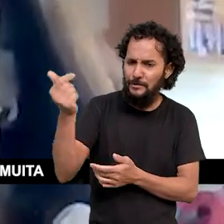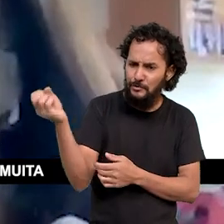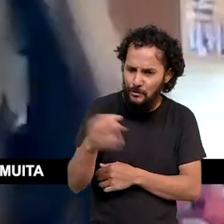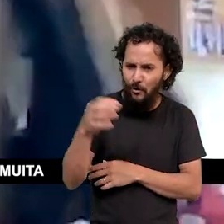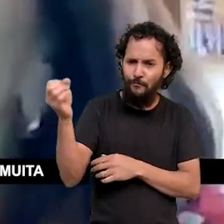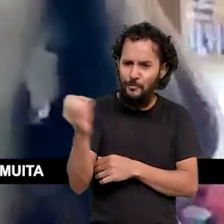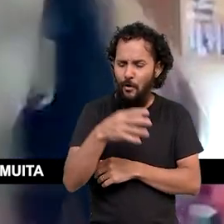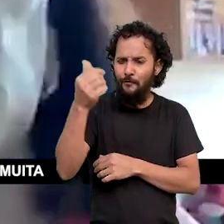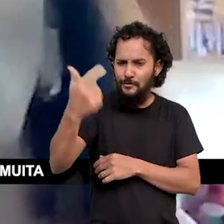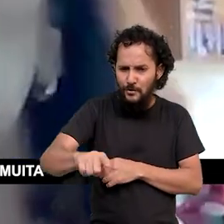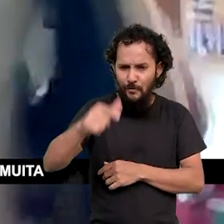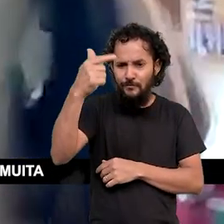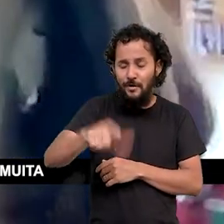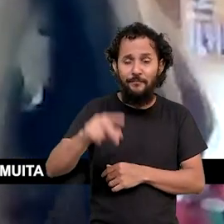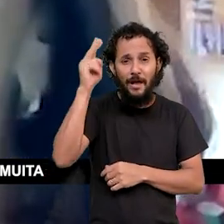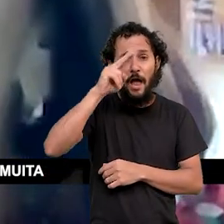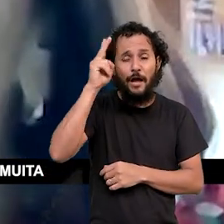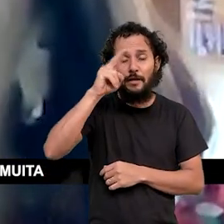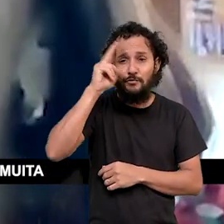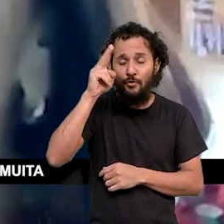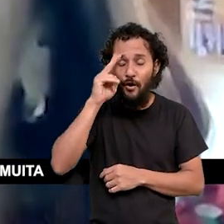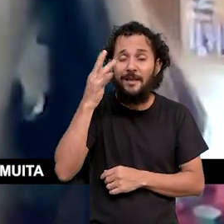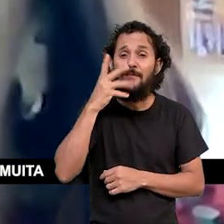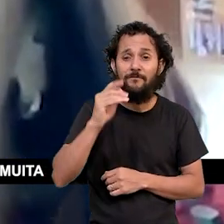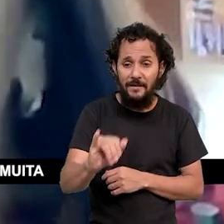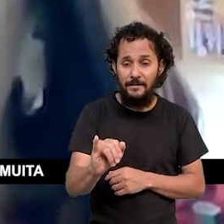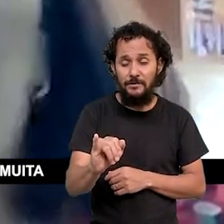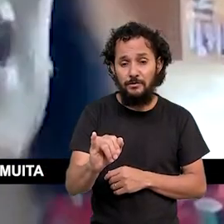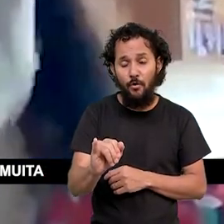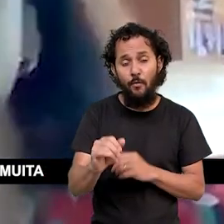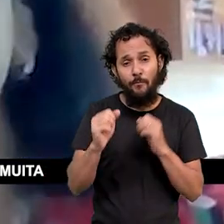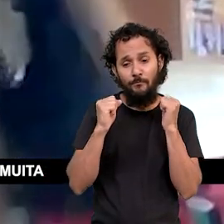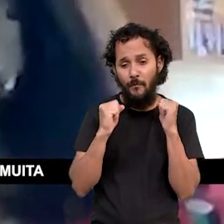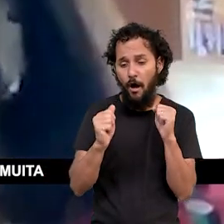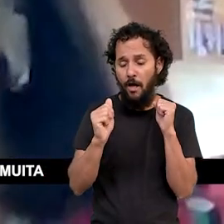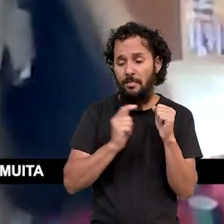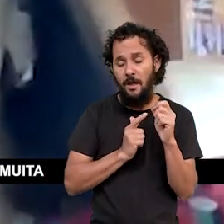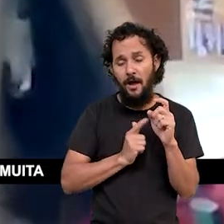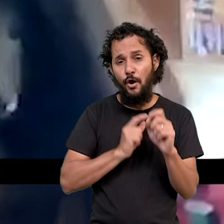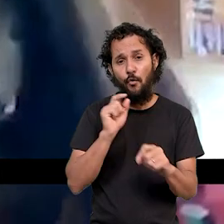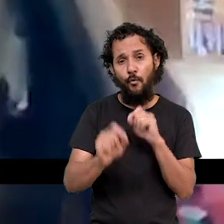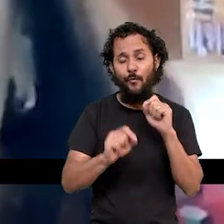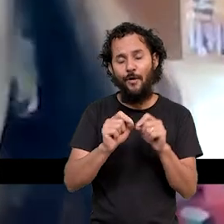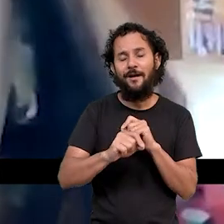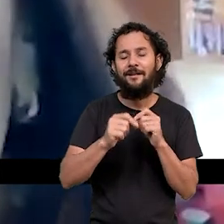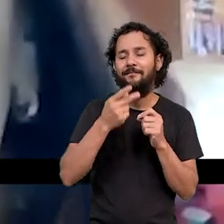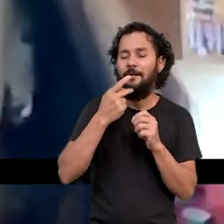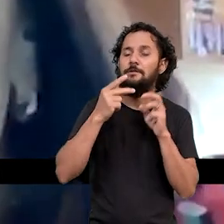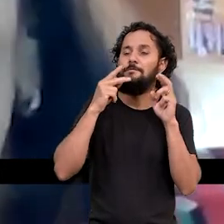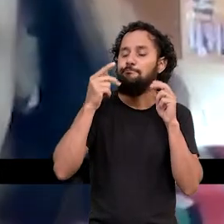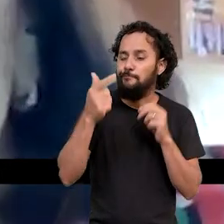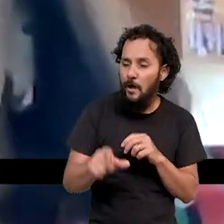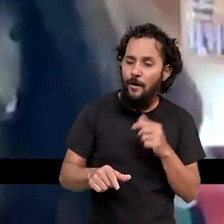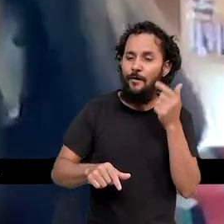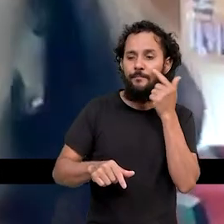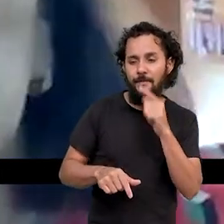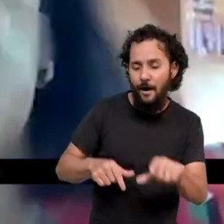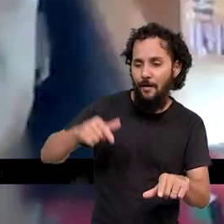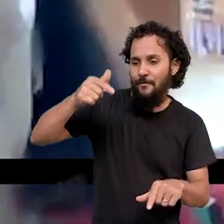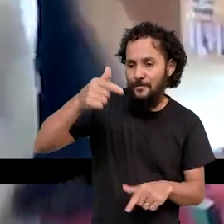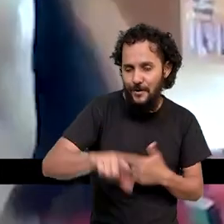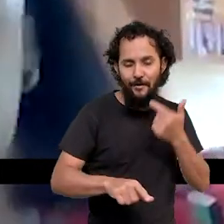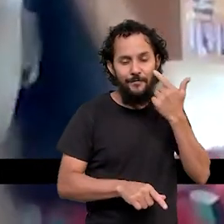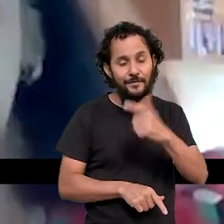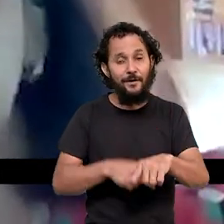novo. Então, as histórias infantis, tá? Elas trazem muita, as lenga-lengas, elas se